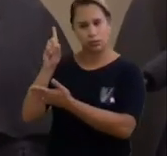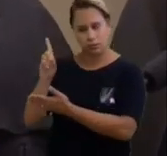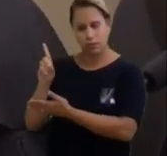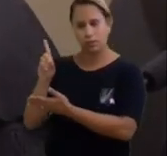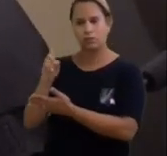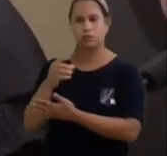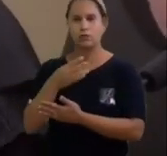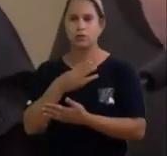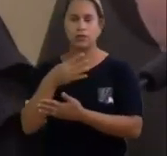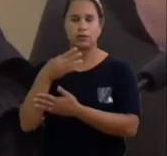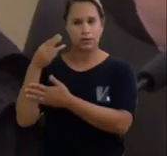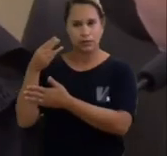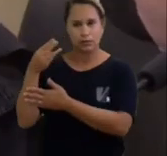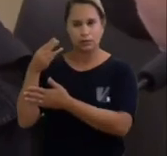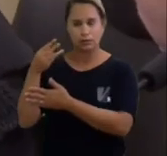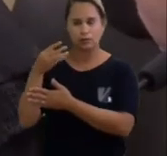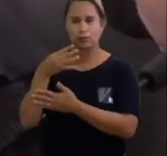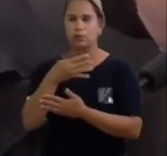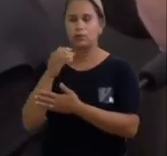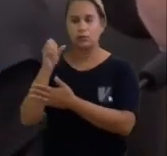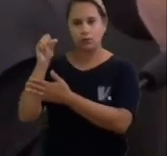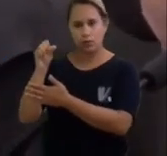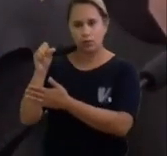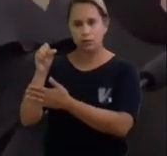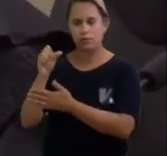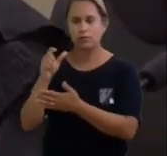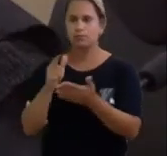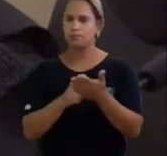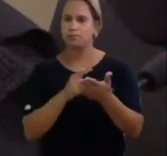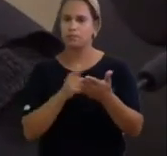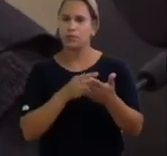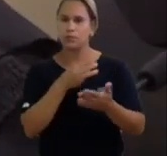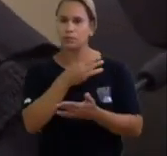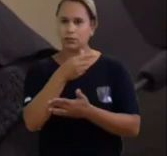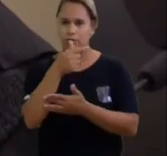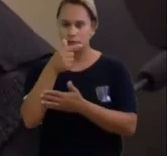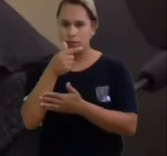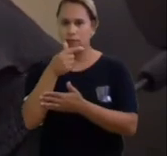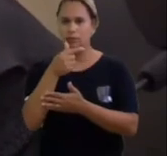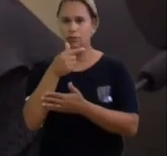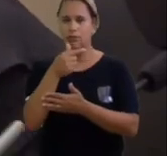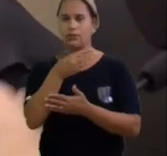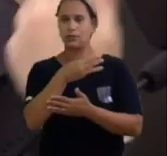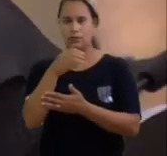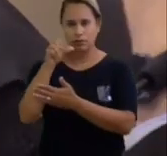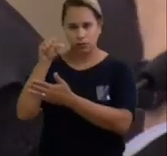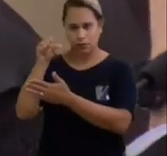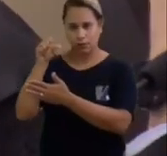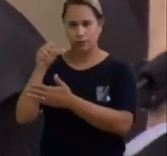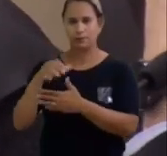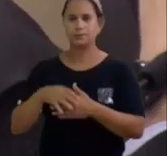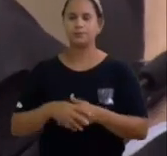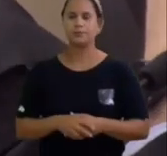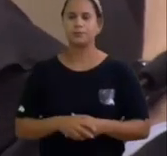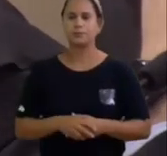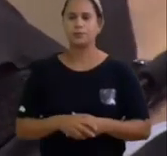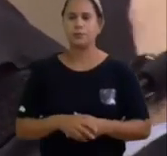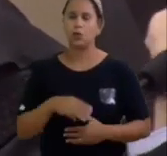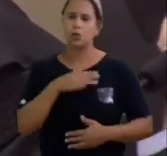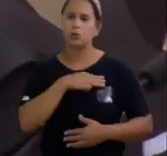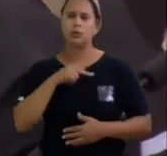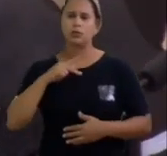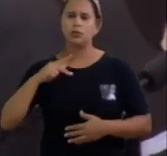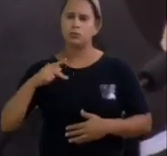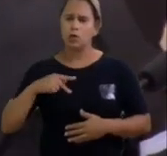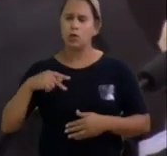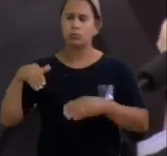43498807, páginas 27 e 39. Estabelecidas essas questões e esses critérios, o Ministério Público Eleitoral chegou a um